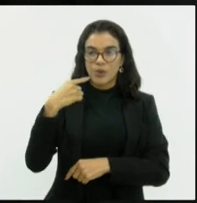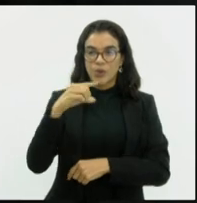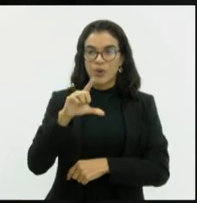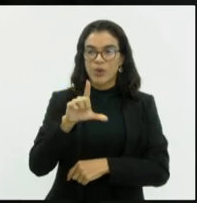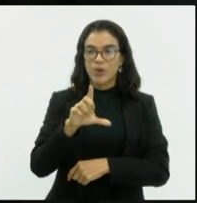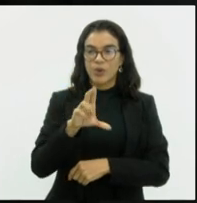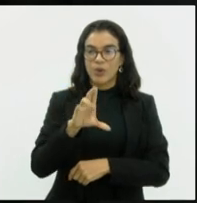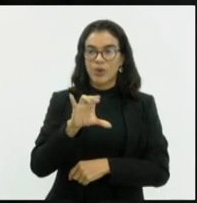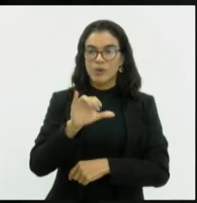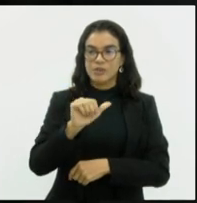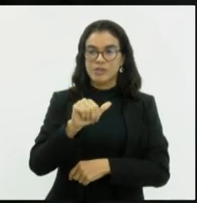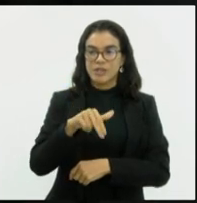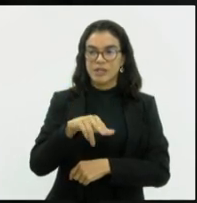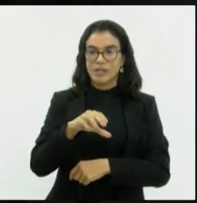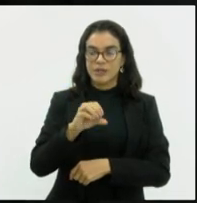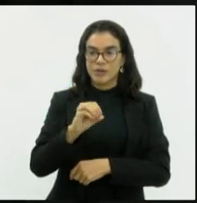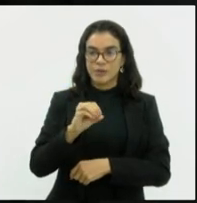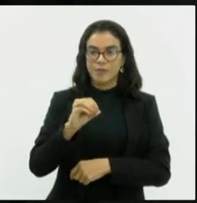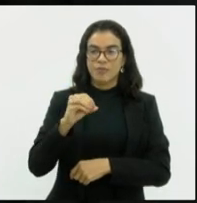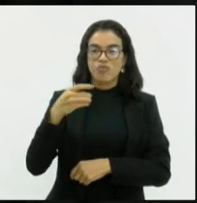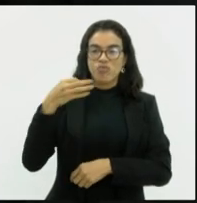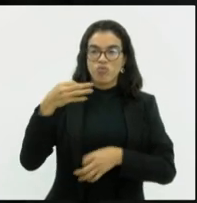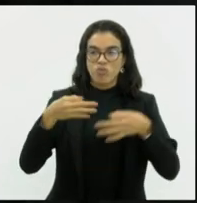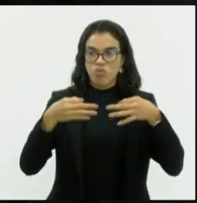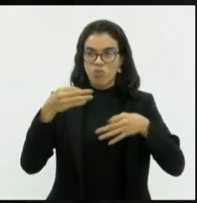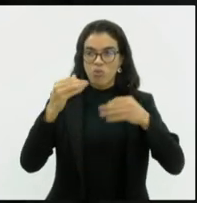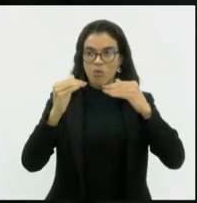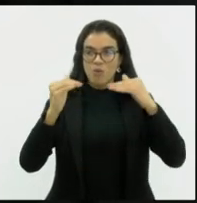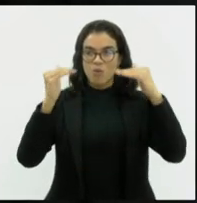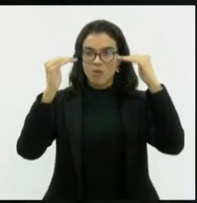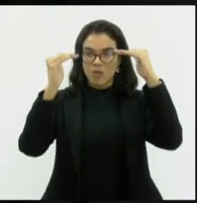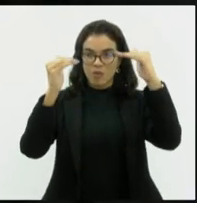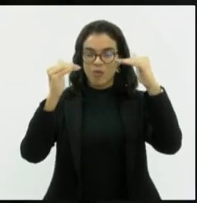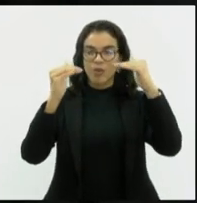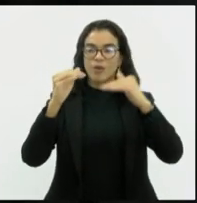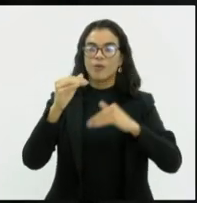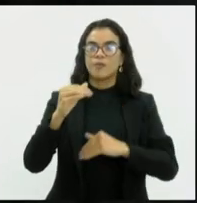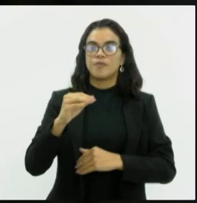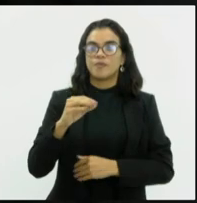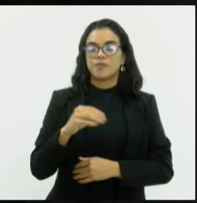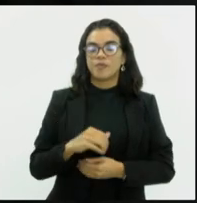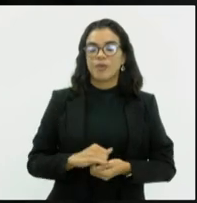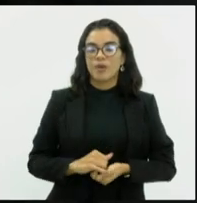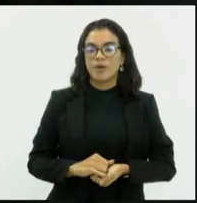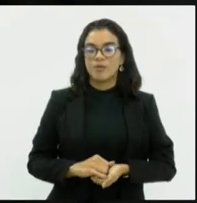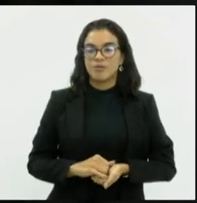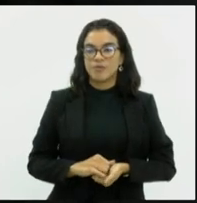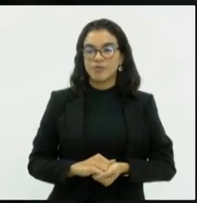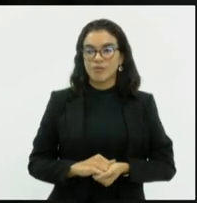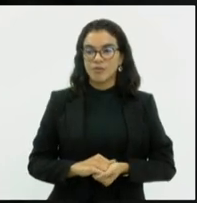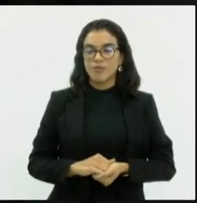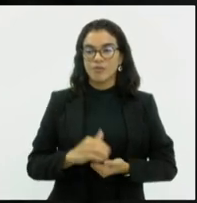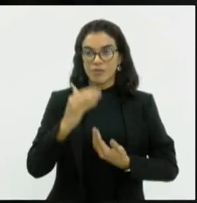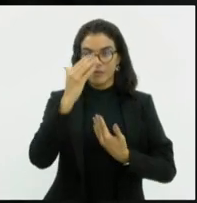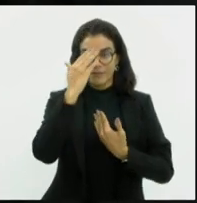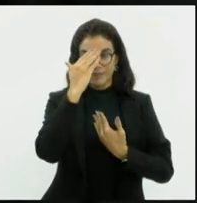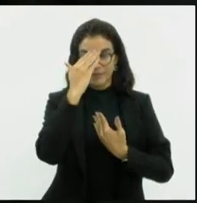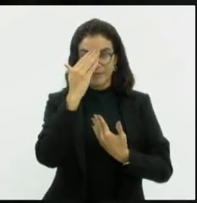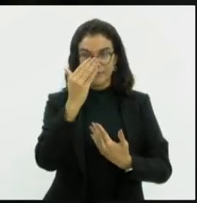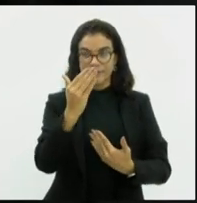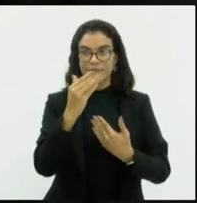Silva Barreto, desembargador do TJ do Rio de Janeiro. Quero agradecer também